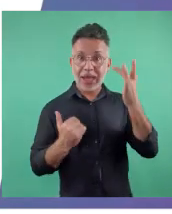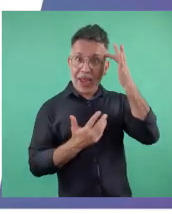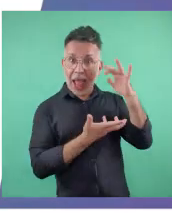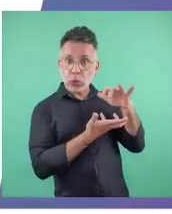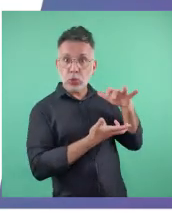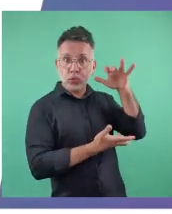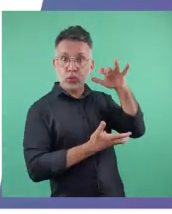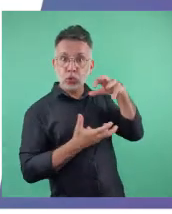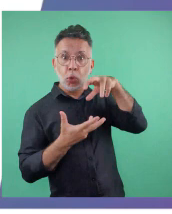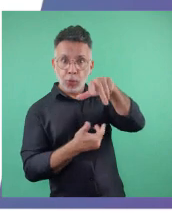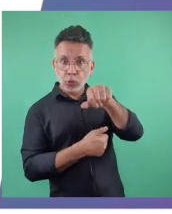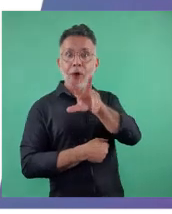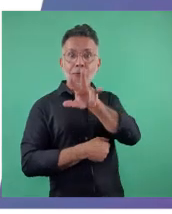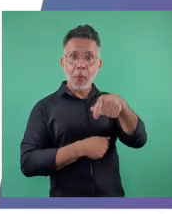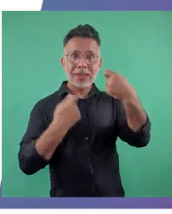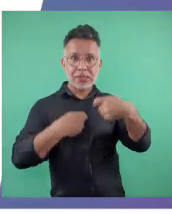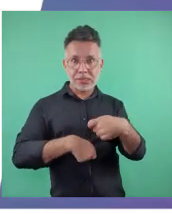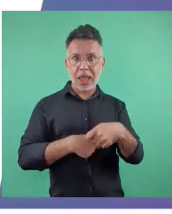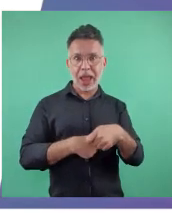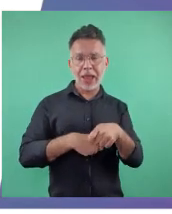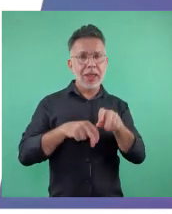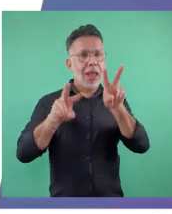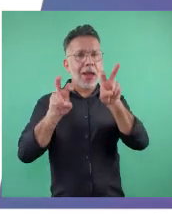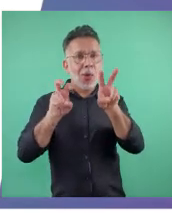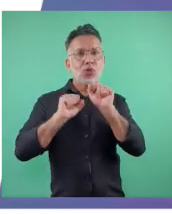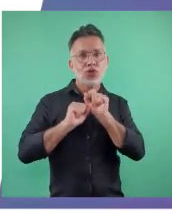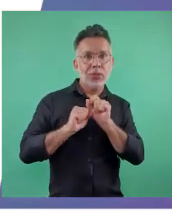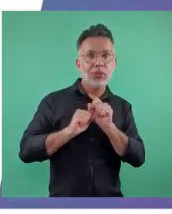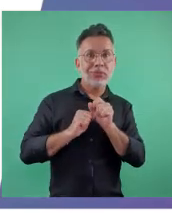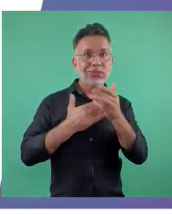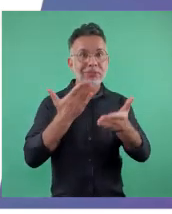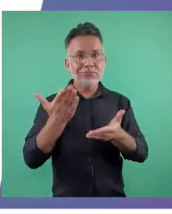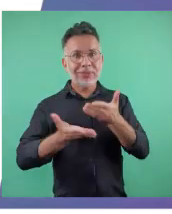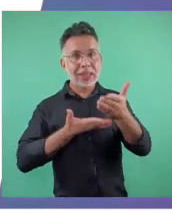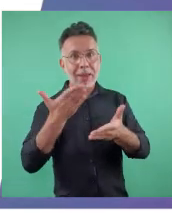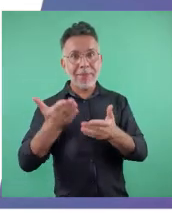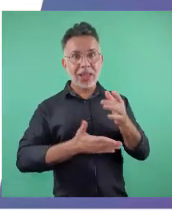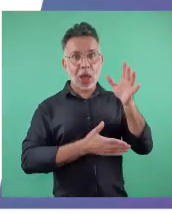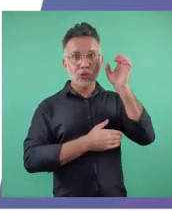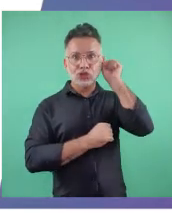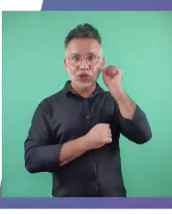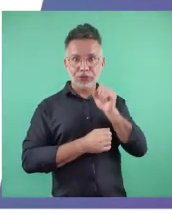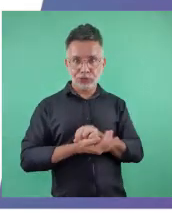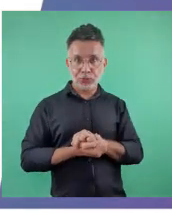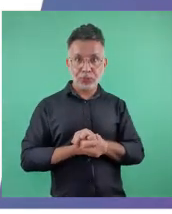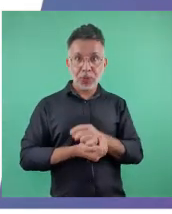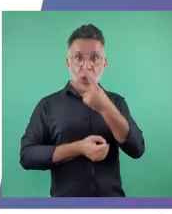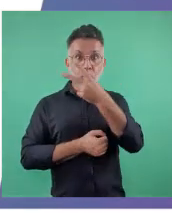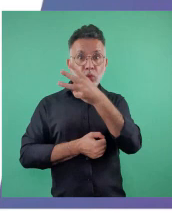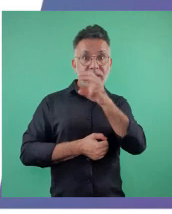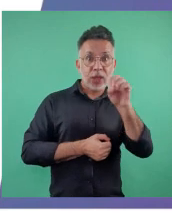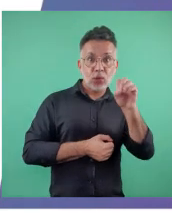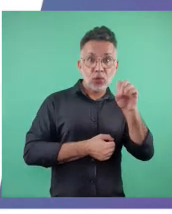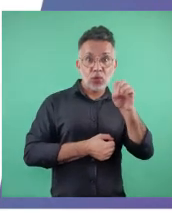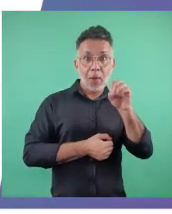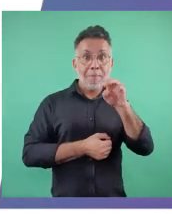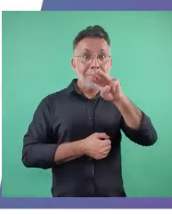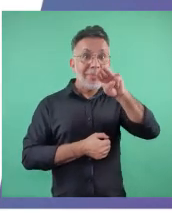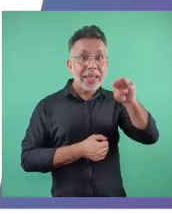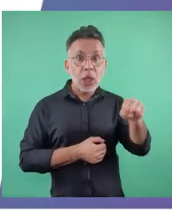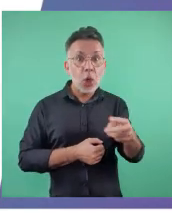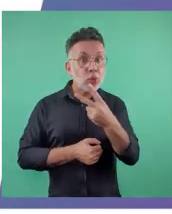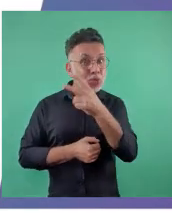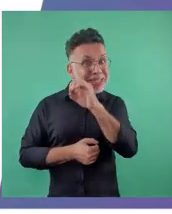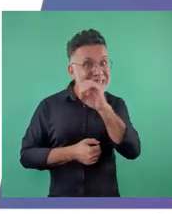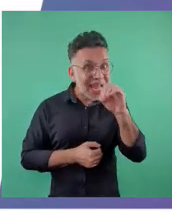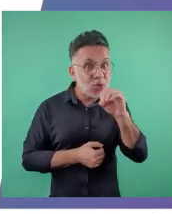de reabilitação auditiva. 200 milhões de crianças com perda auditiva, com